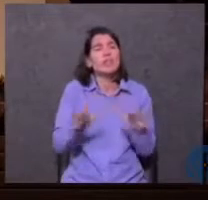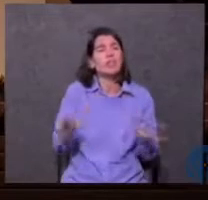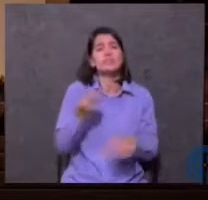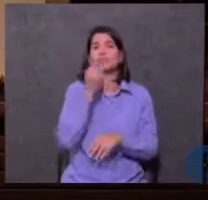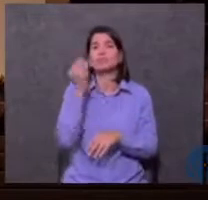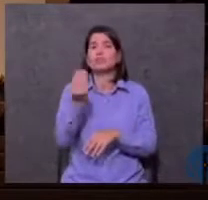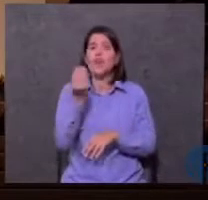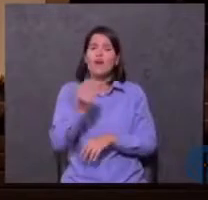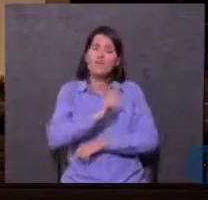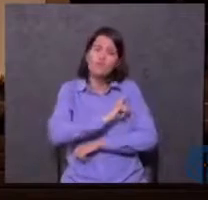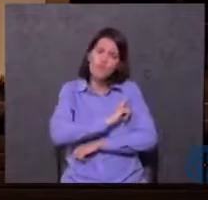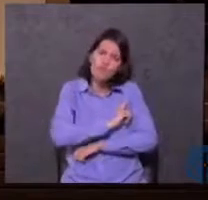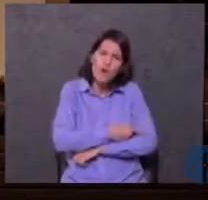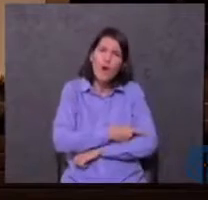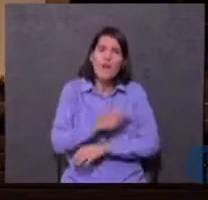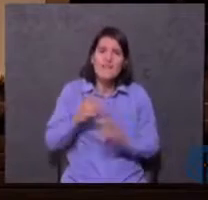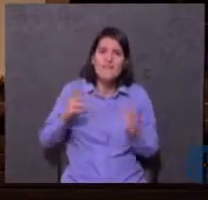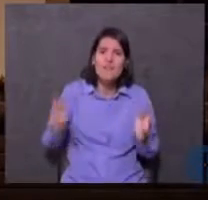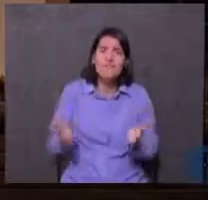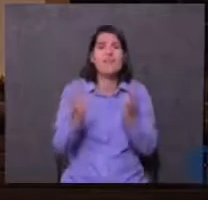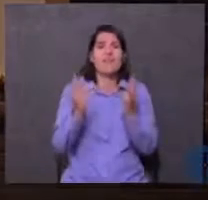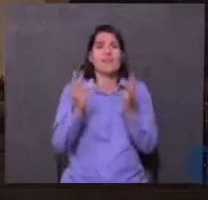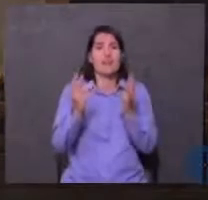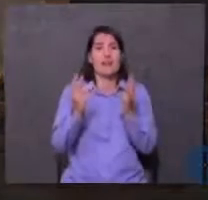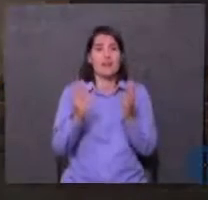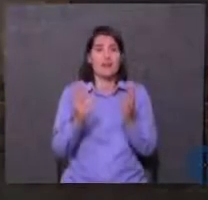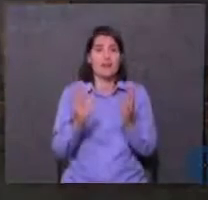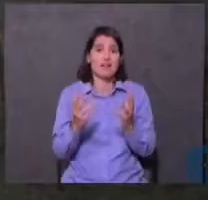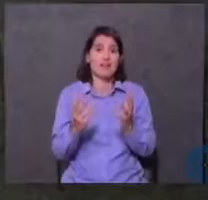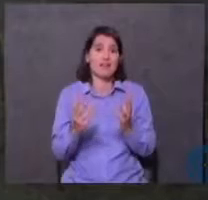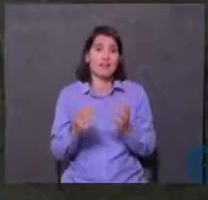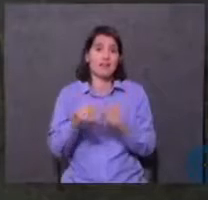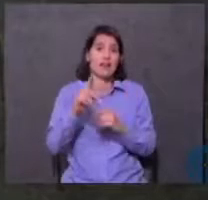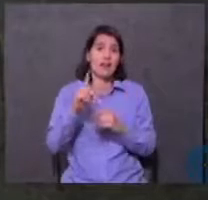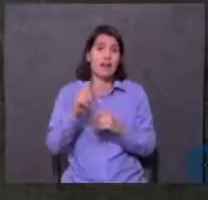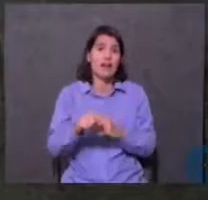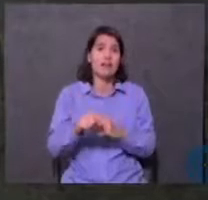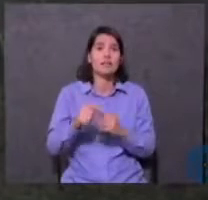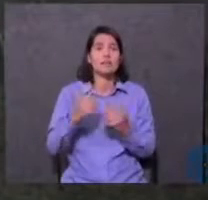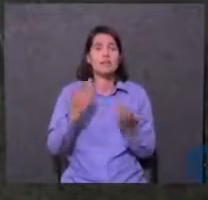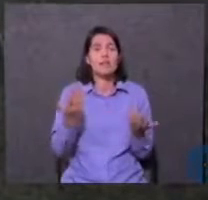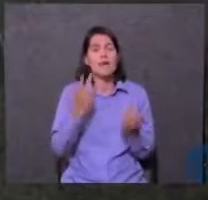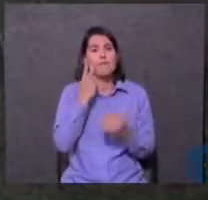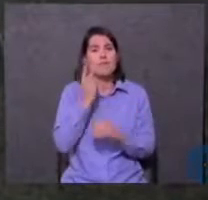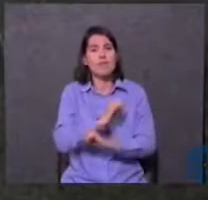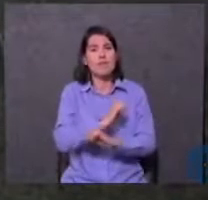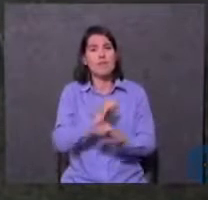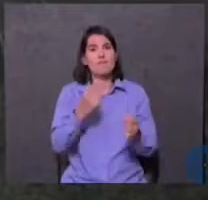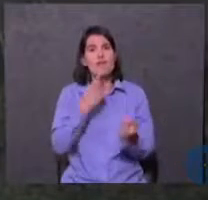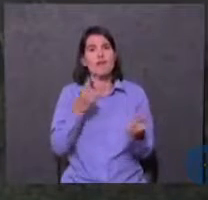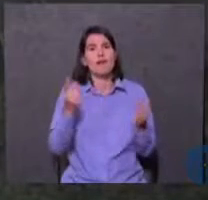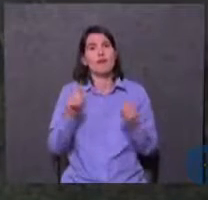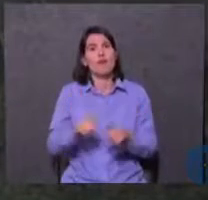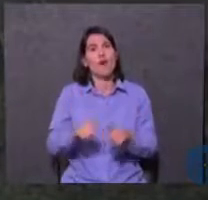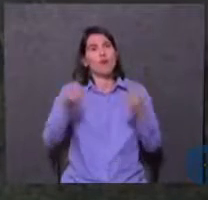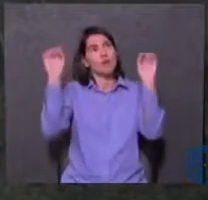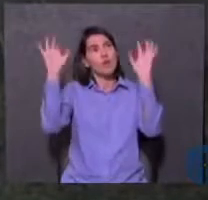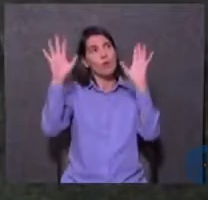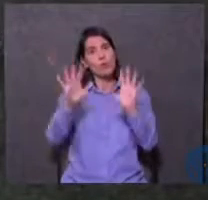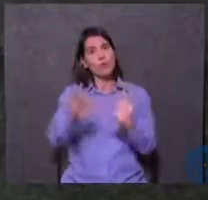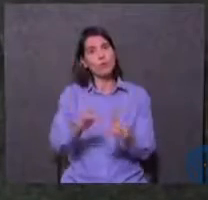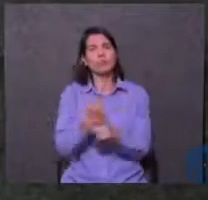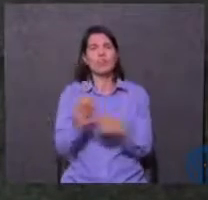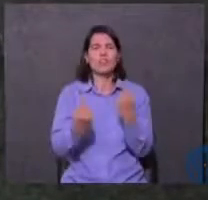fortes e que a luz da fé brilhe como um novo fulgor nas suas vidas, tantas vezes quebradas pelo